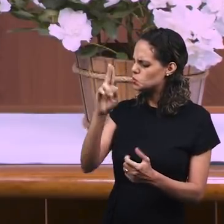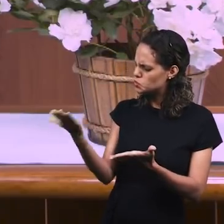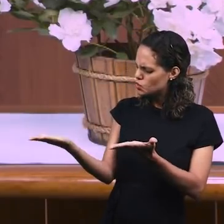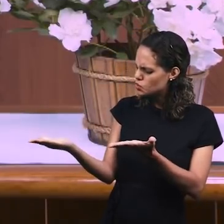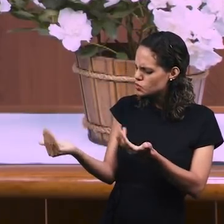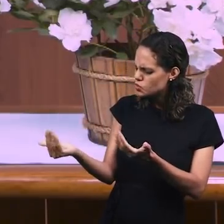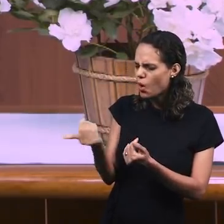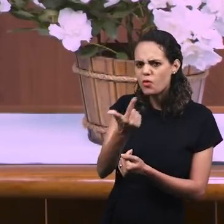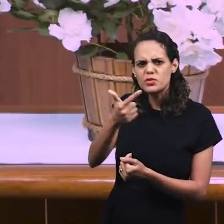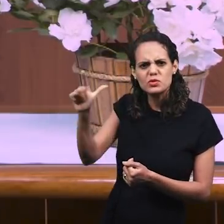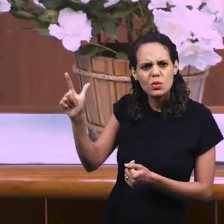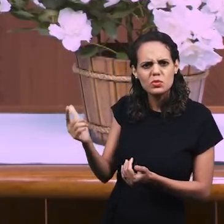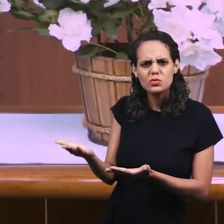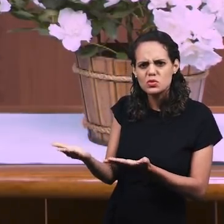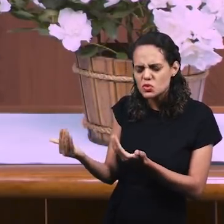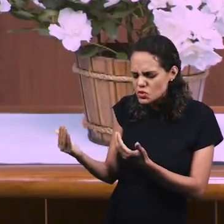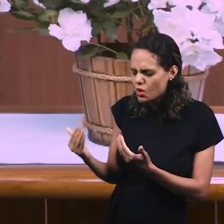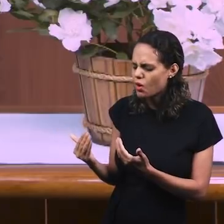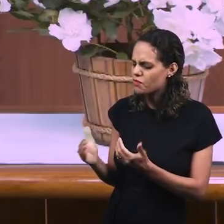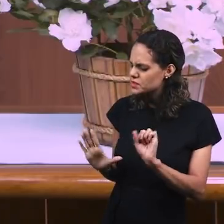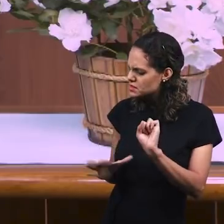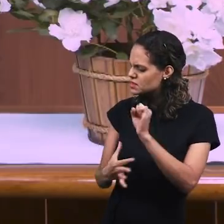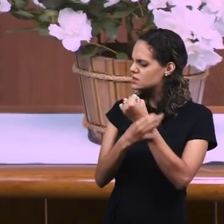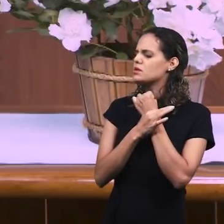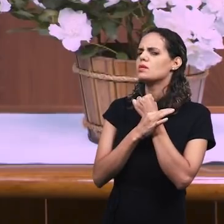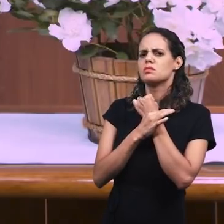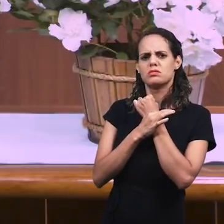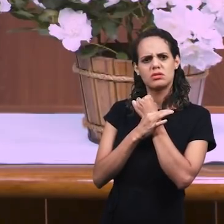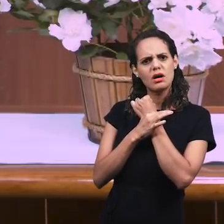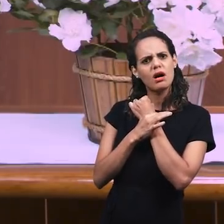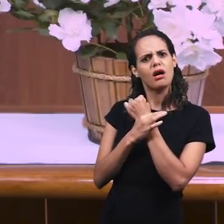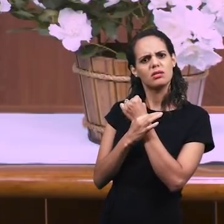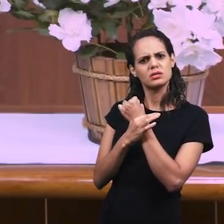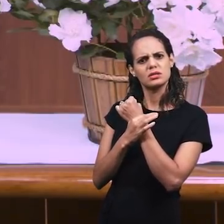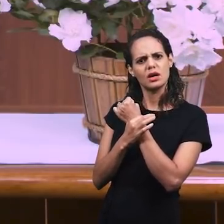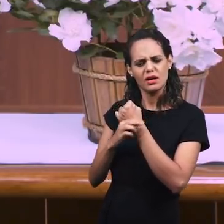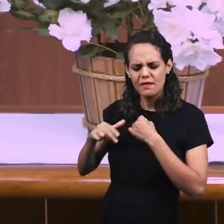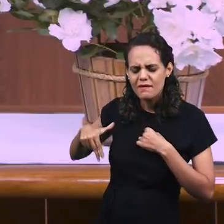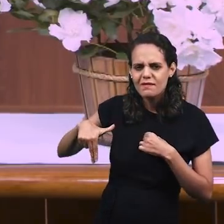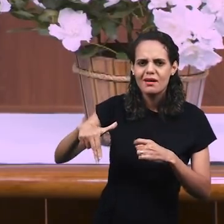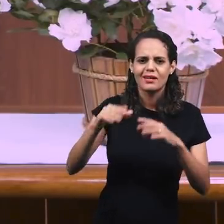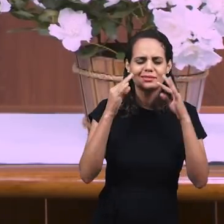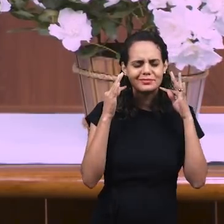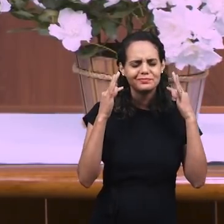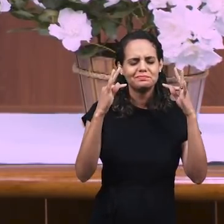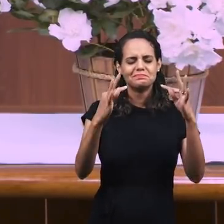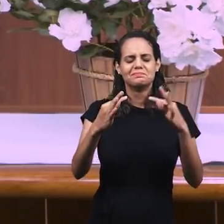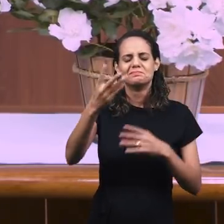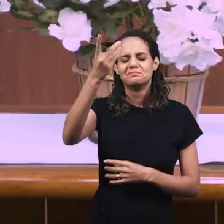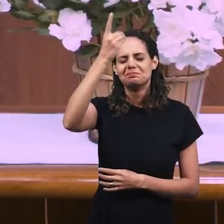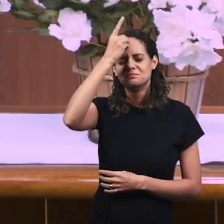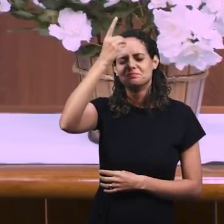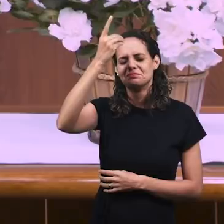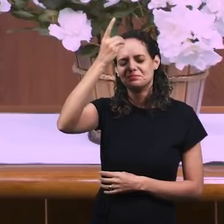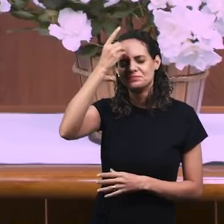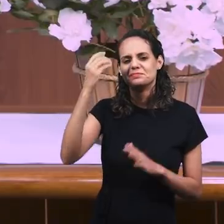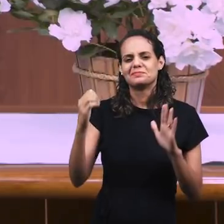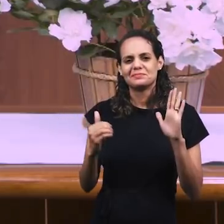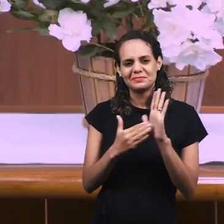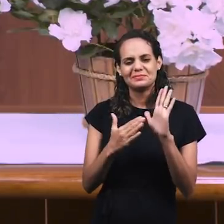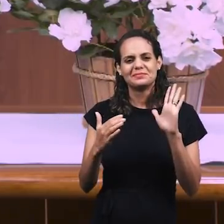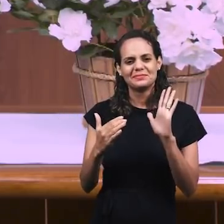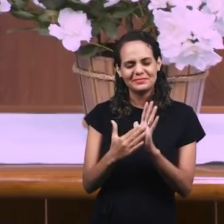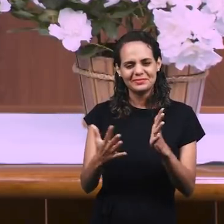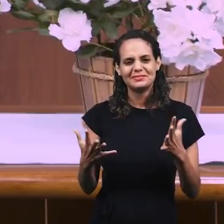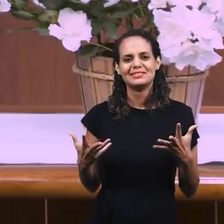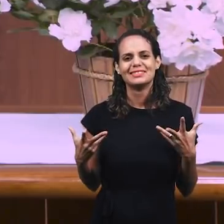faz através do jovem, em ver outros jovens ser usados, em ver a segurança do jovem que vai à frente e dá um testemunho, que entrega um dom, que dirige